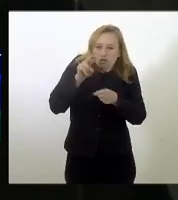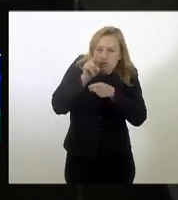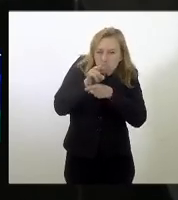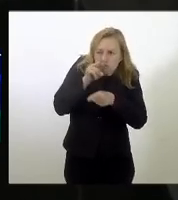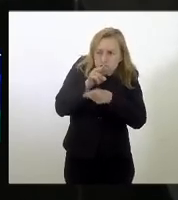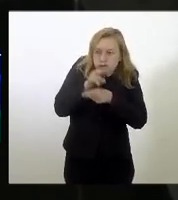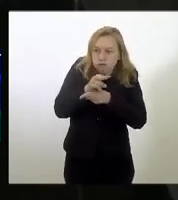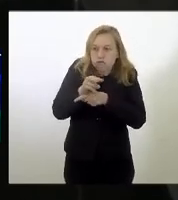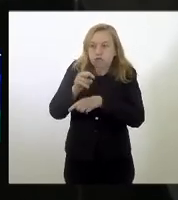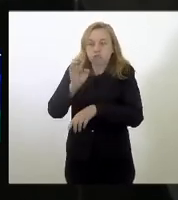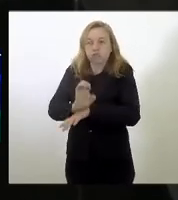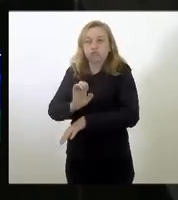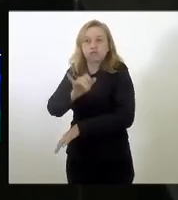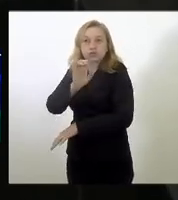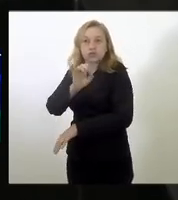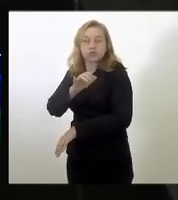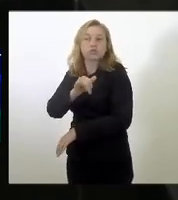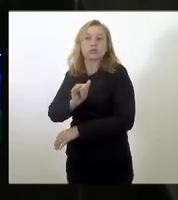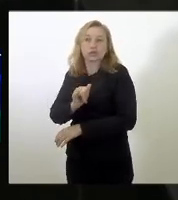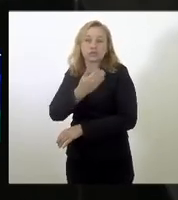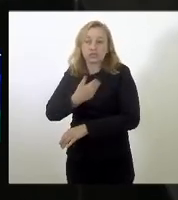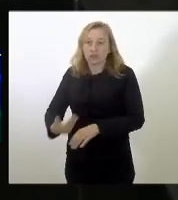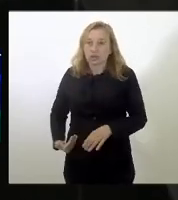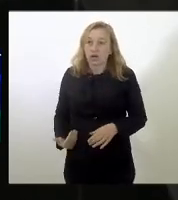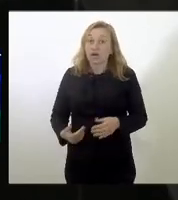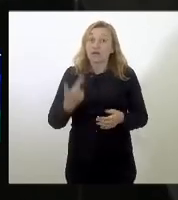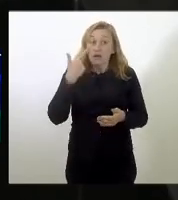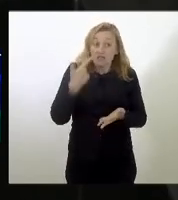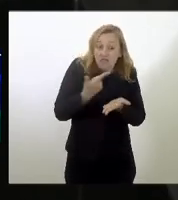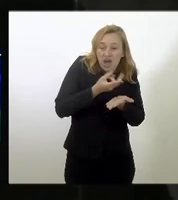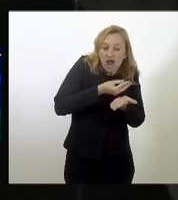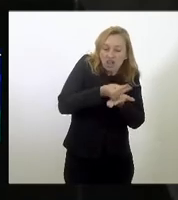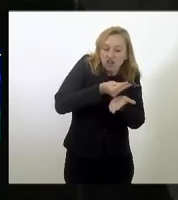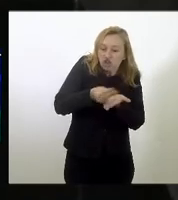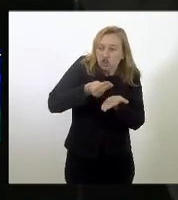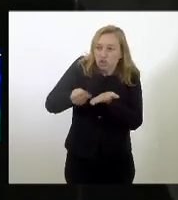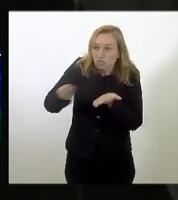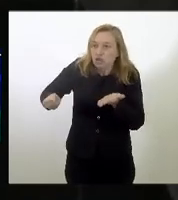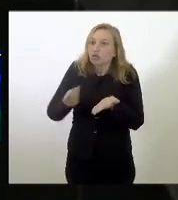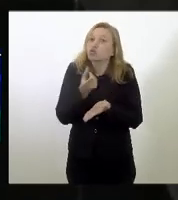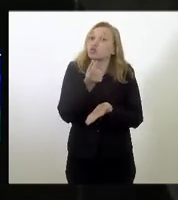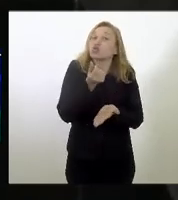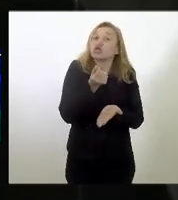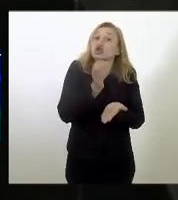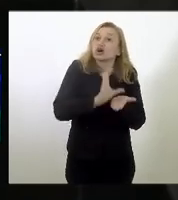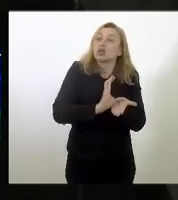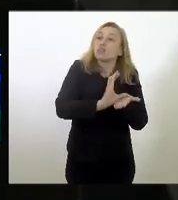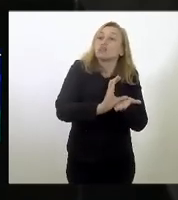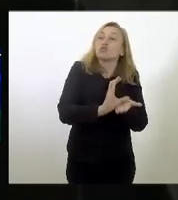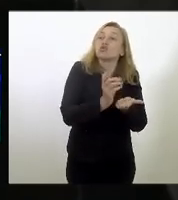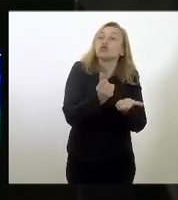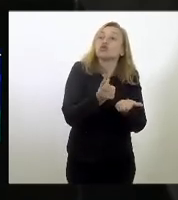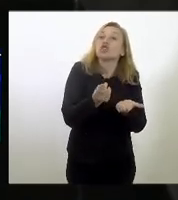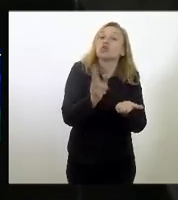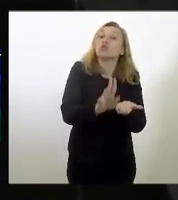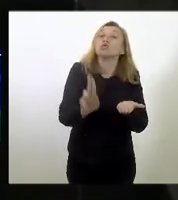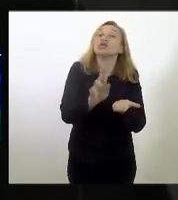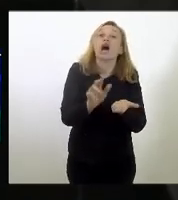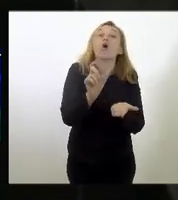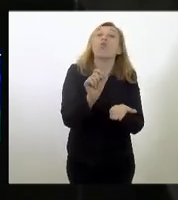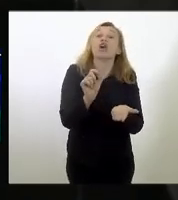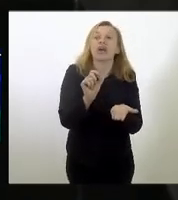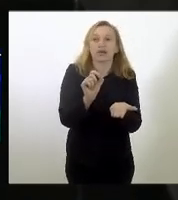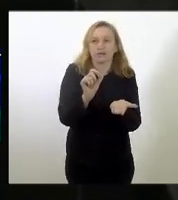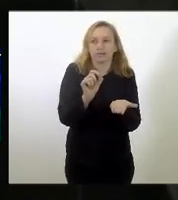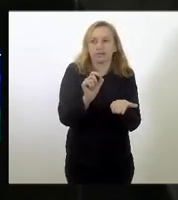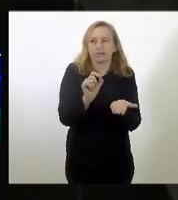trazer essa comissão de acompanhamento sobre a distribuição desse dinheiro para que a gente possa ter transparência. Mas